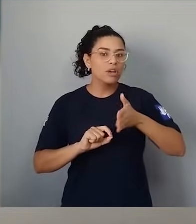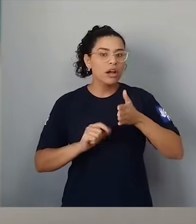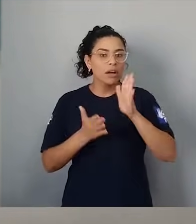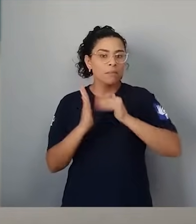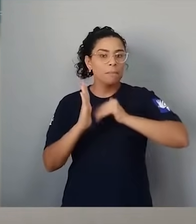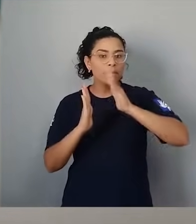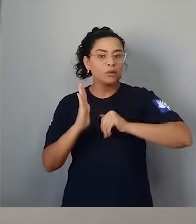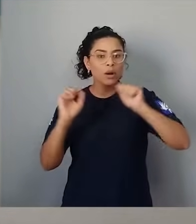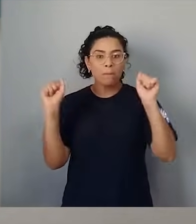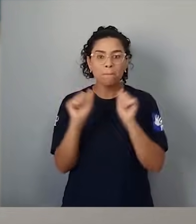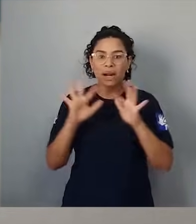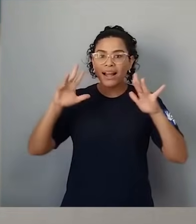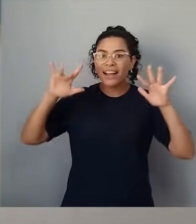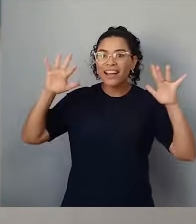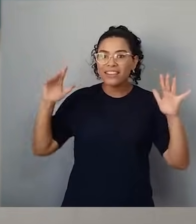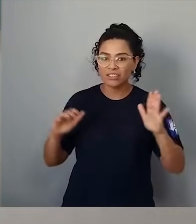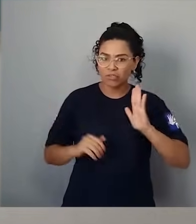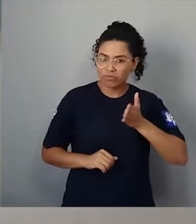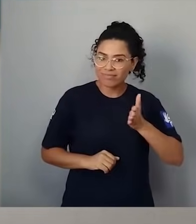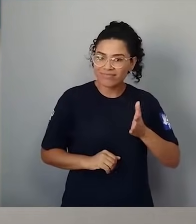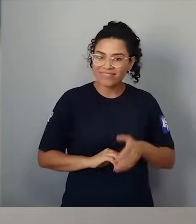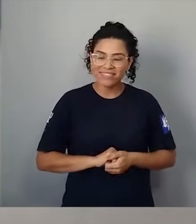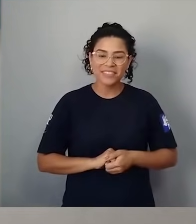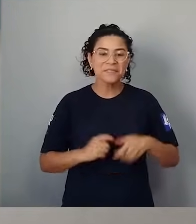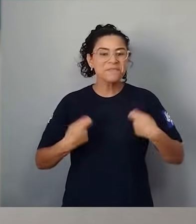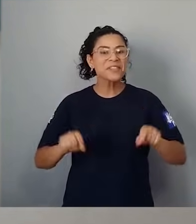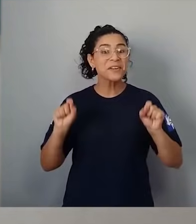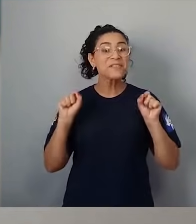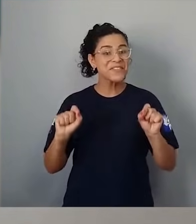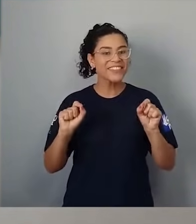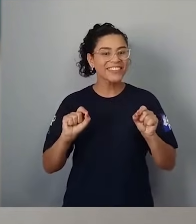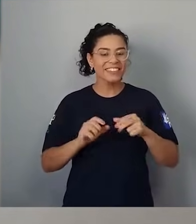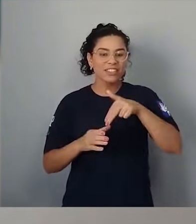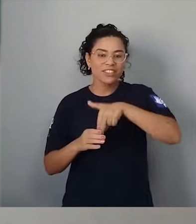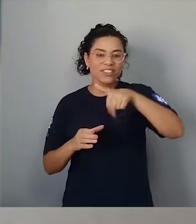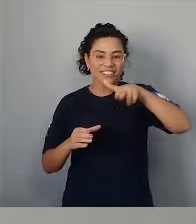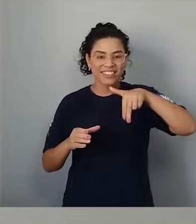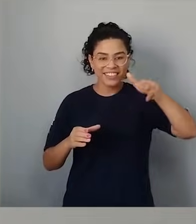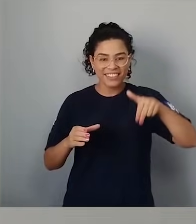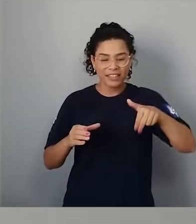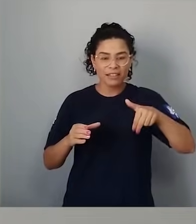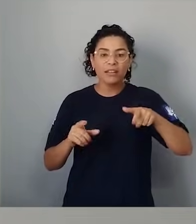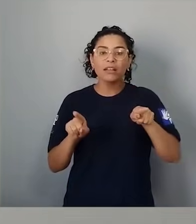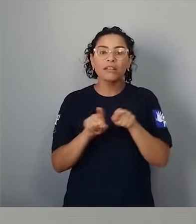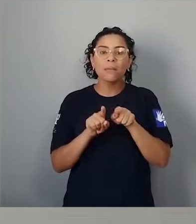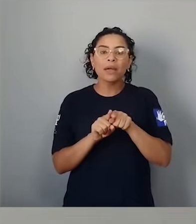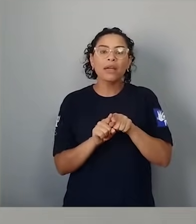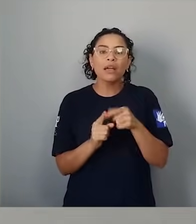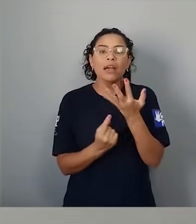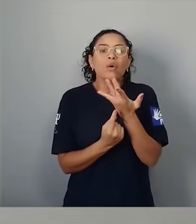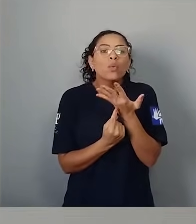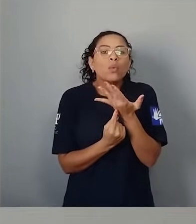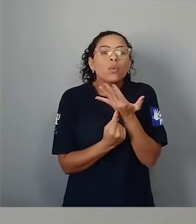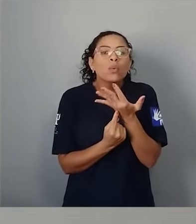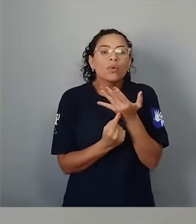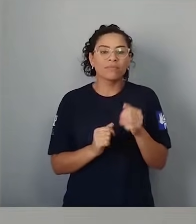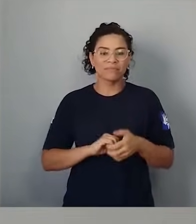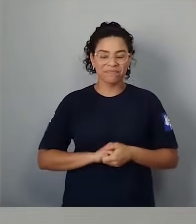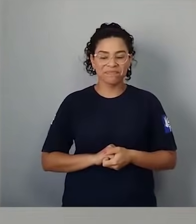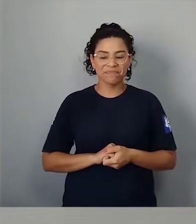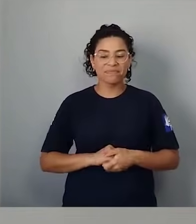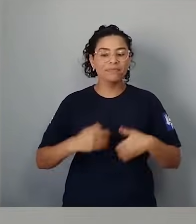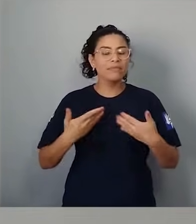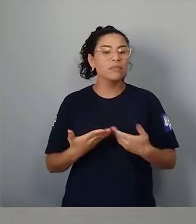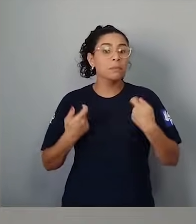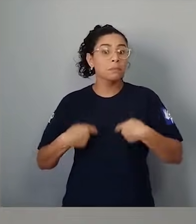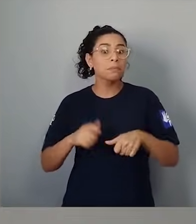mágica? Para essa atividade, você vai precisar de tintas e uma vela. Primeiro, você precisa desenhar com a vela em seu